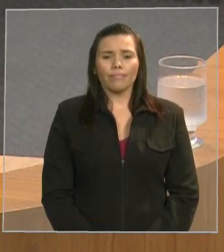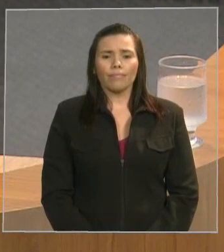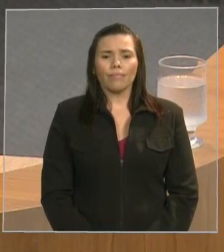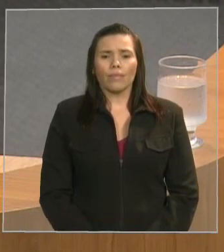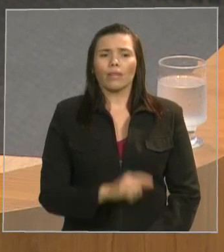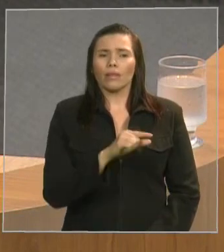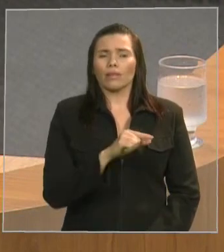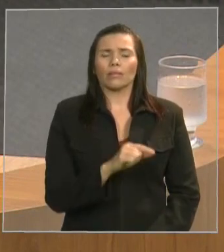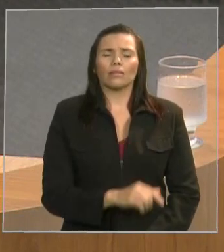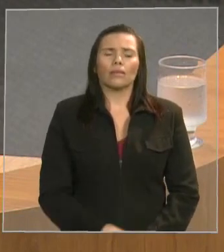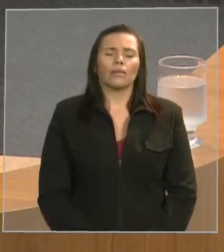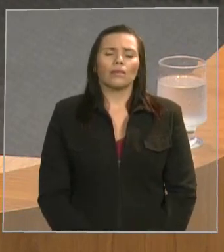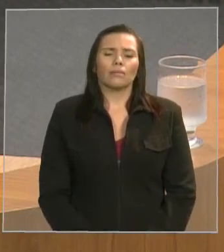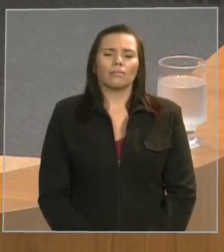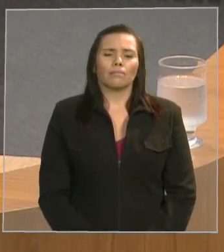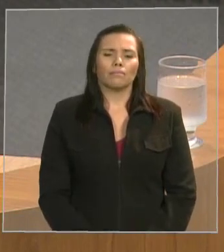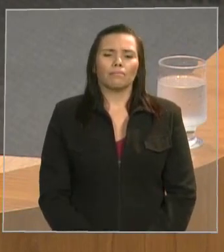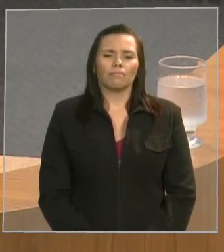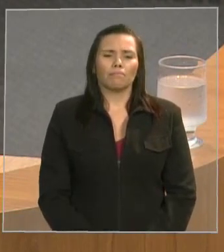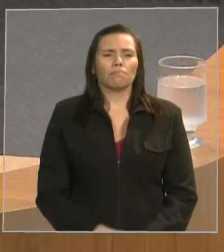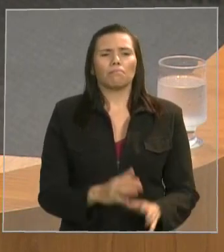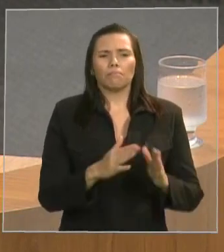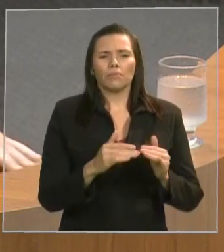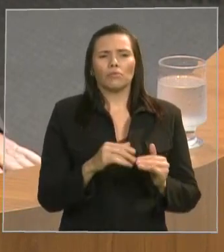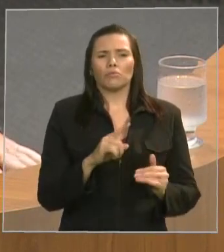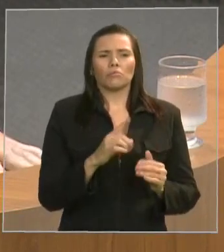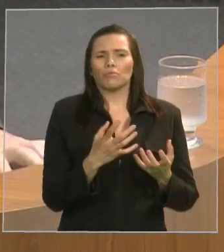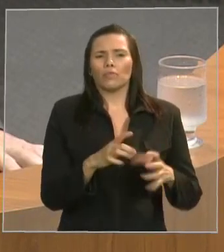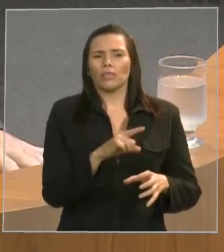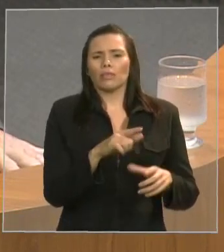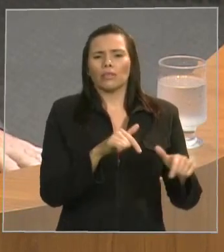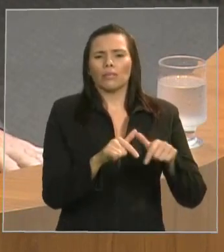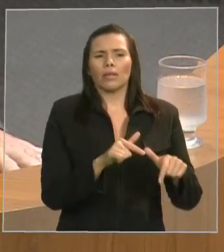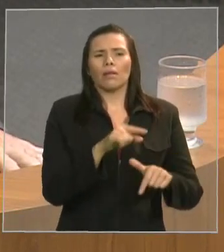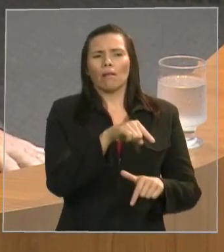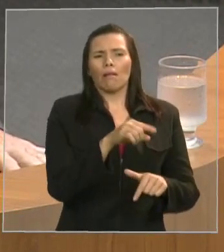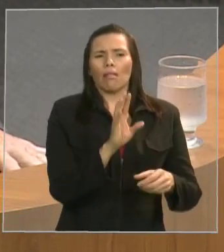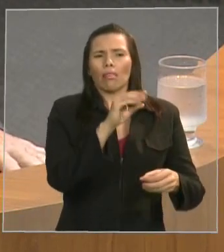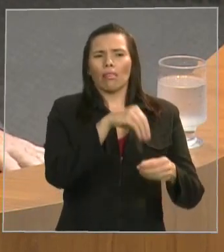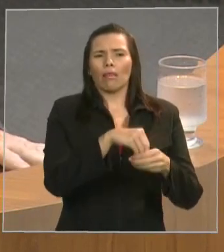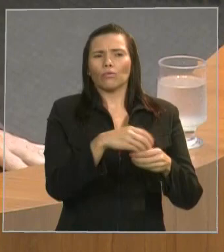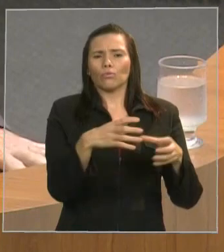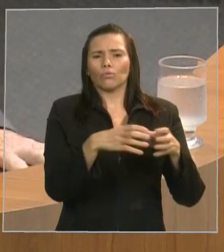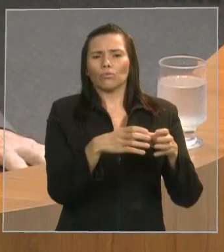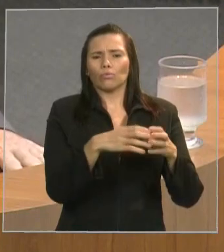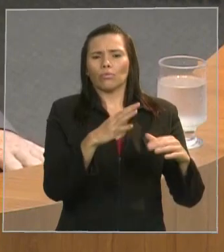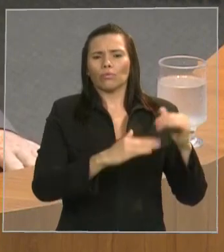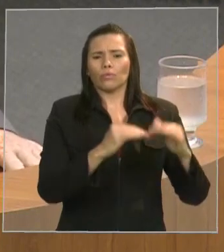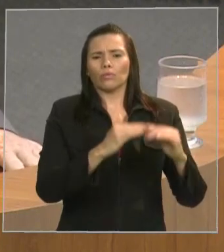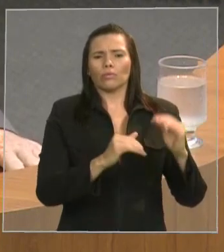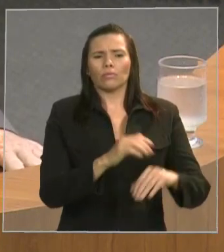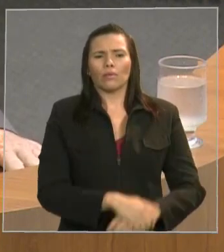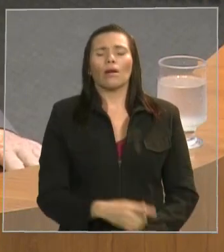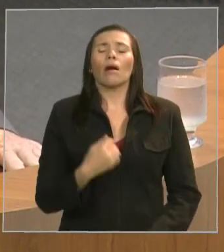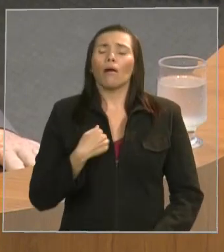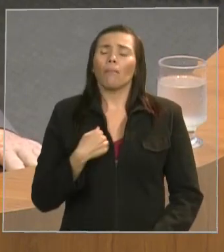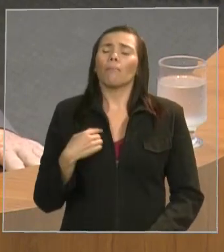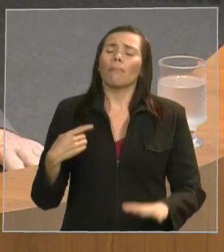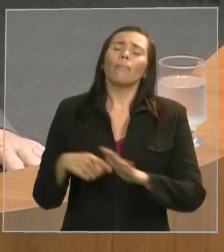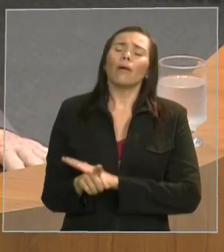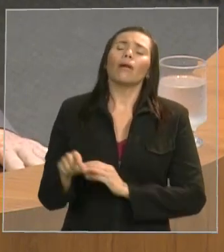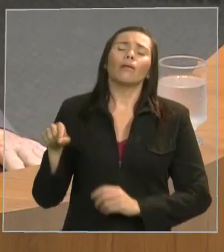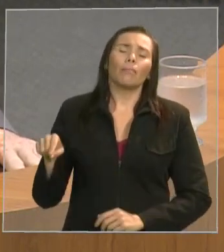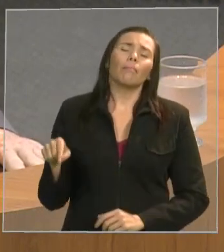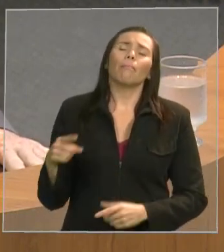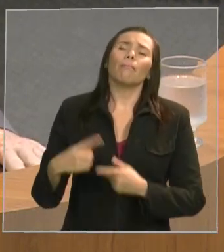crime organizado, ele saiu. Pergunto para ele por que ele saiu. Ele devia dizer por que ele saiu.